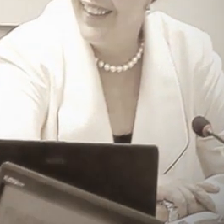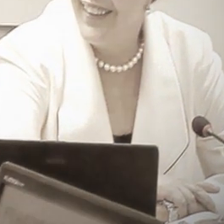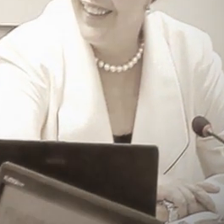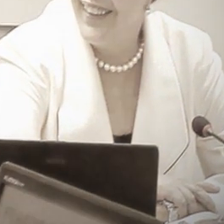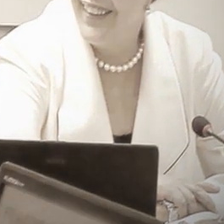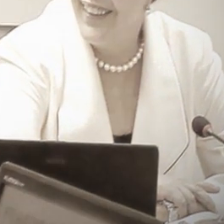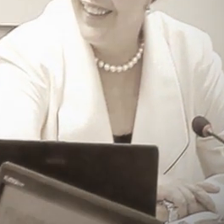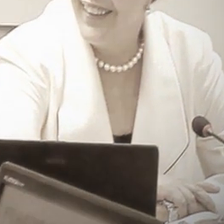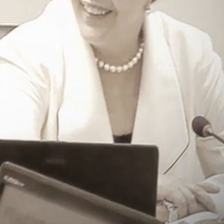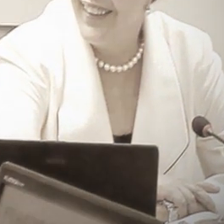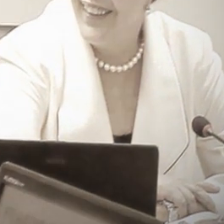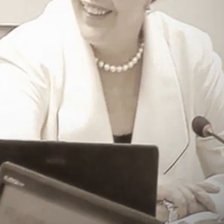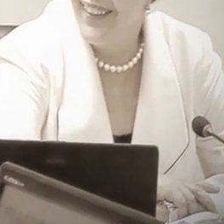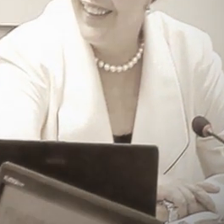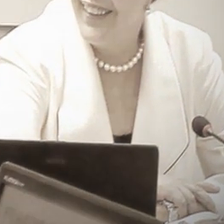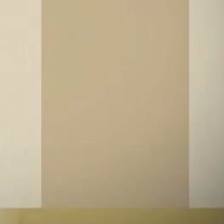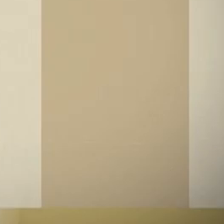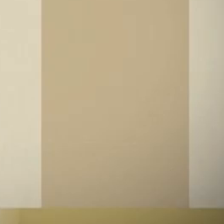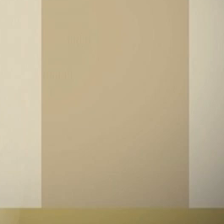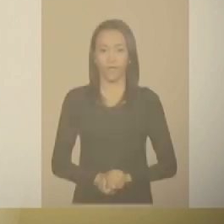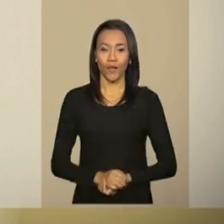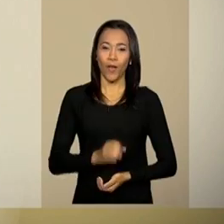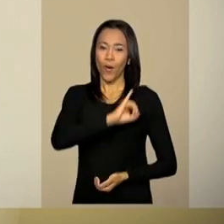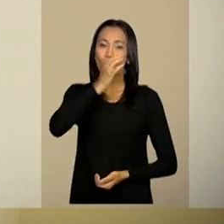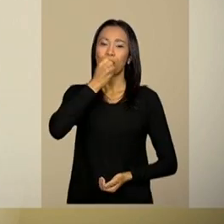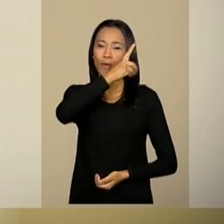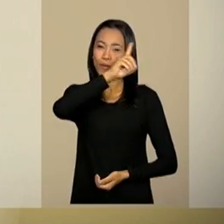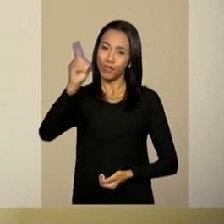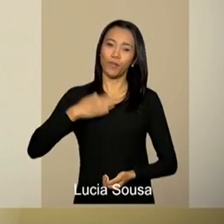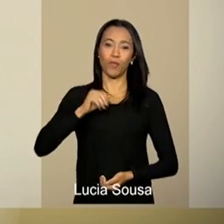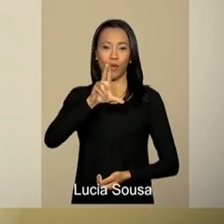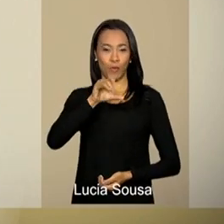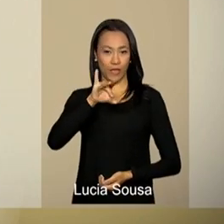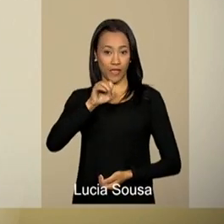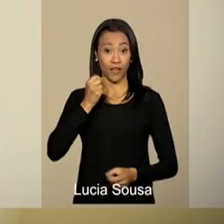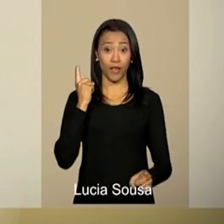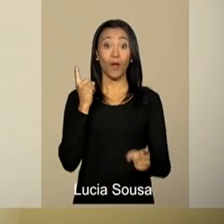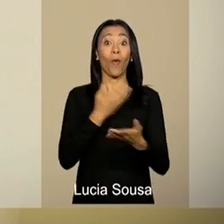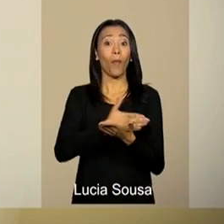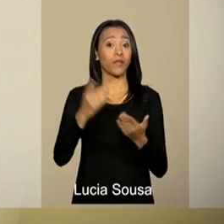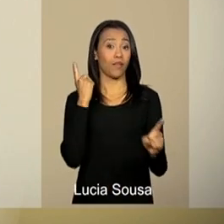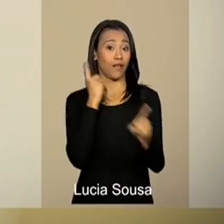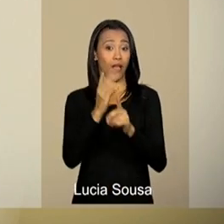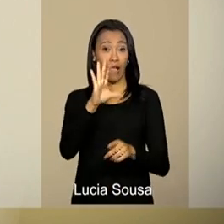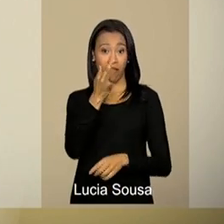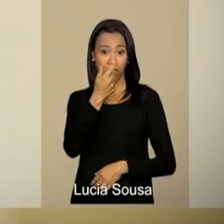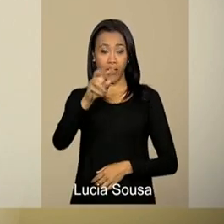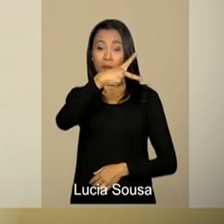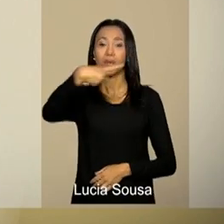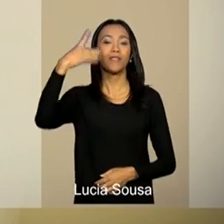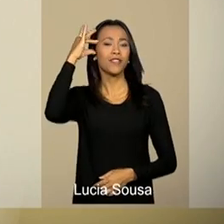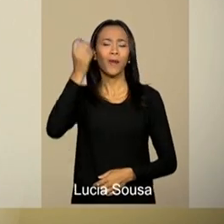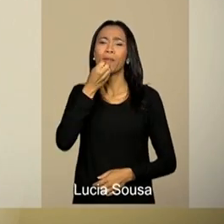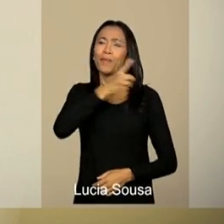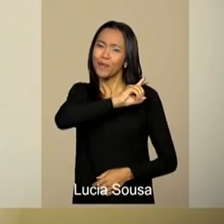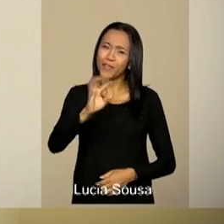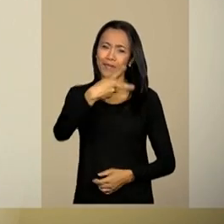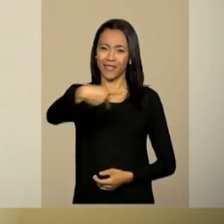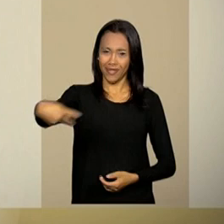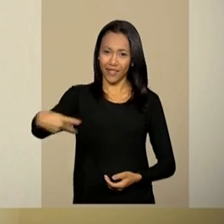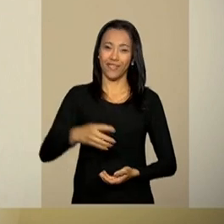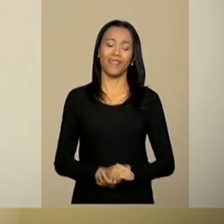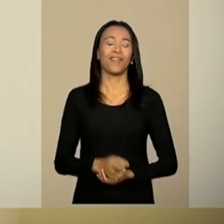café com a Presidenta Olá bom dia eu sou o lucianoas e começa agora mais um café com a presidenta Dilma Bom dia